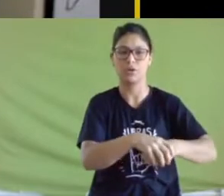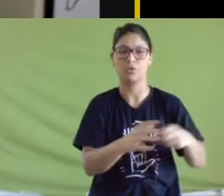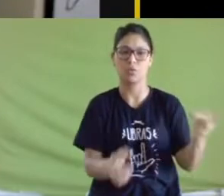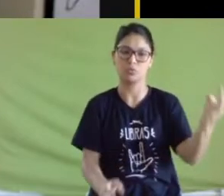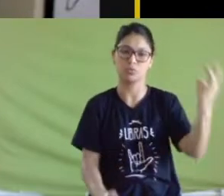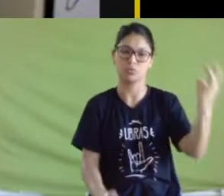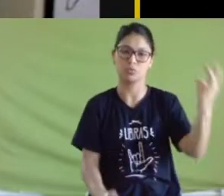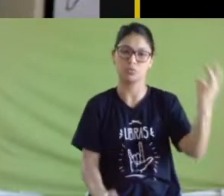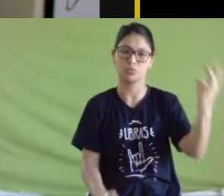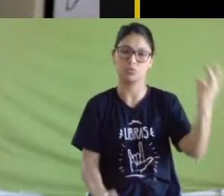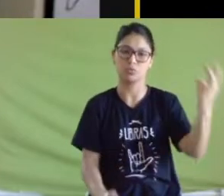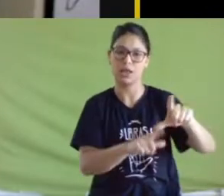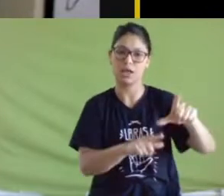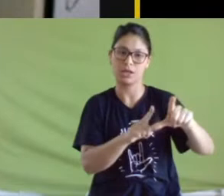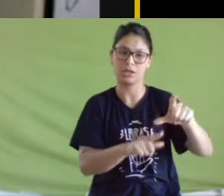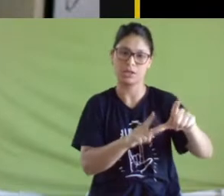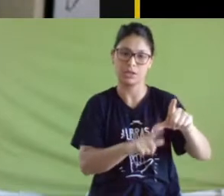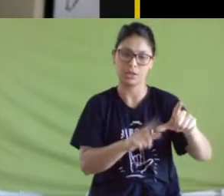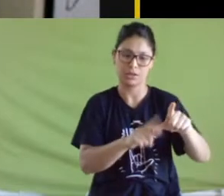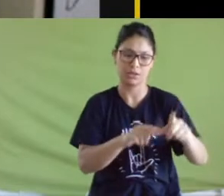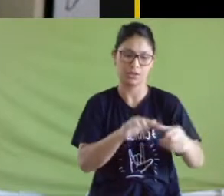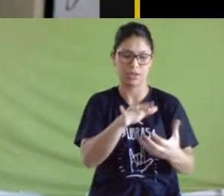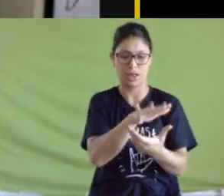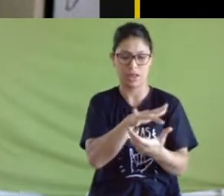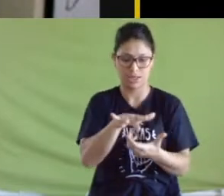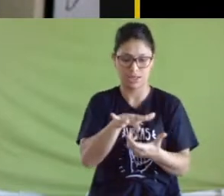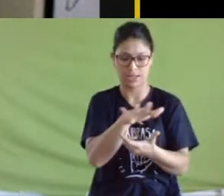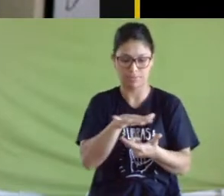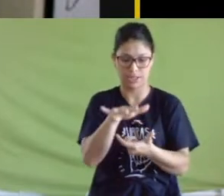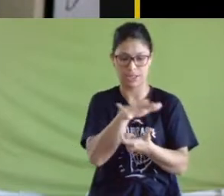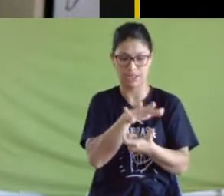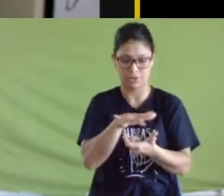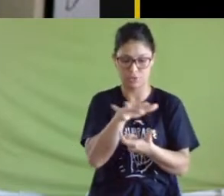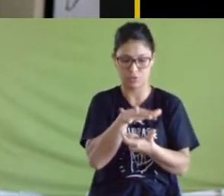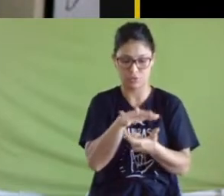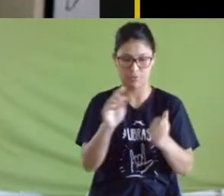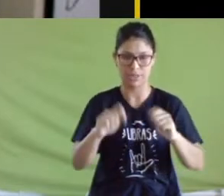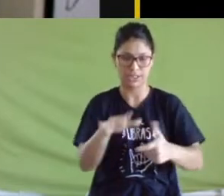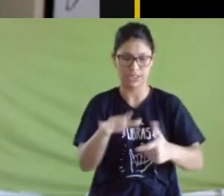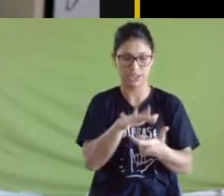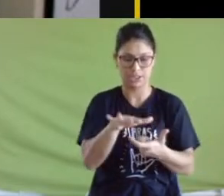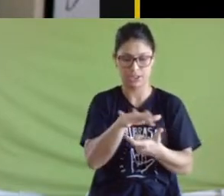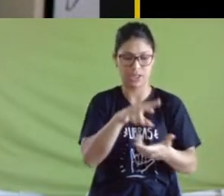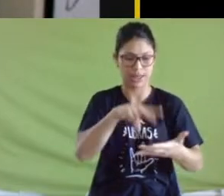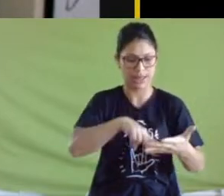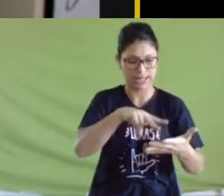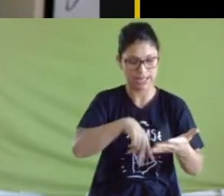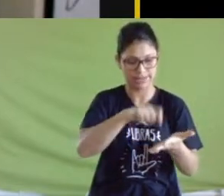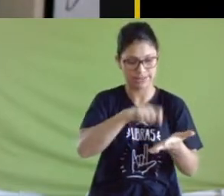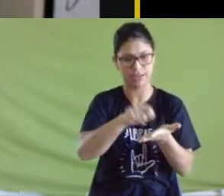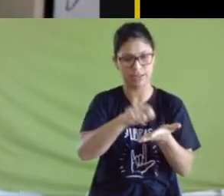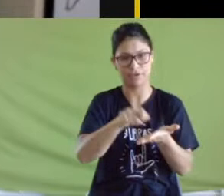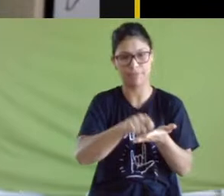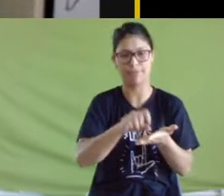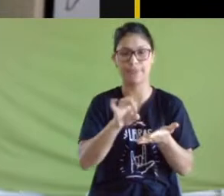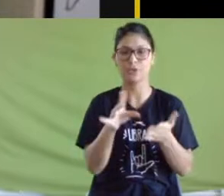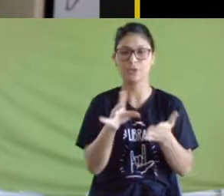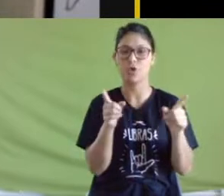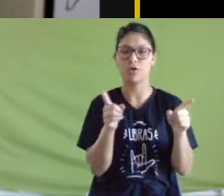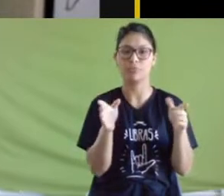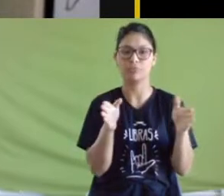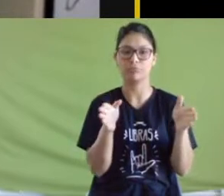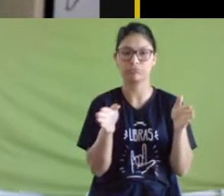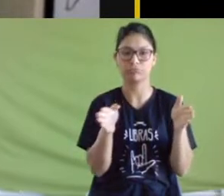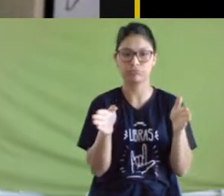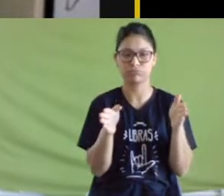o letramento e a capacidade de ler e escrever ficou só para uma pequena parcela das chamadas